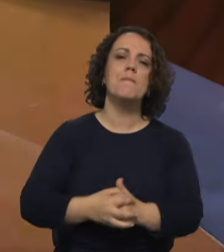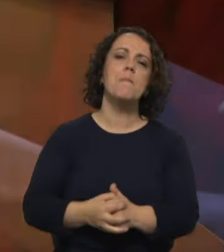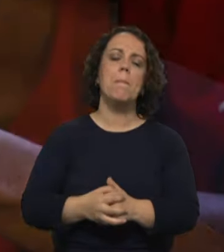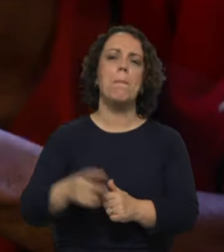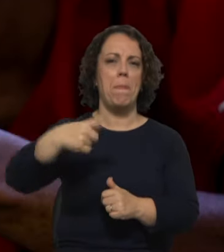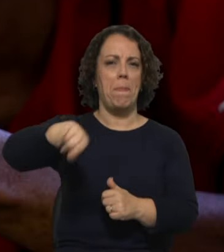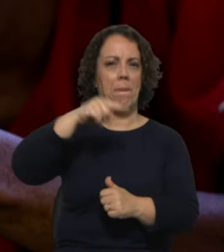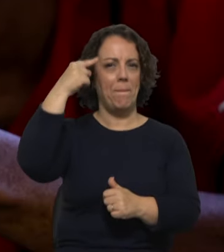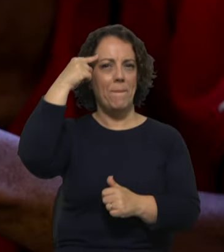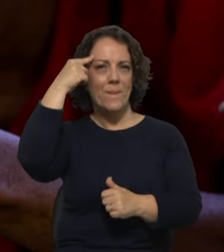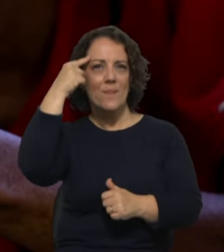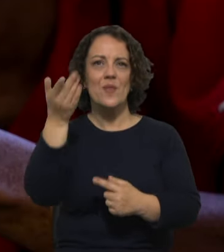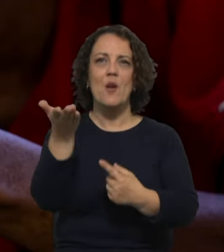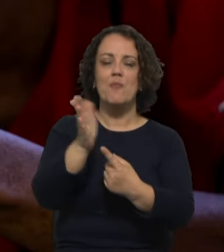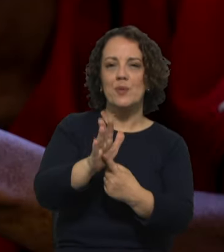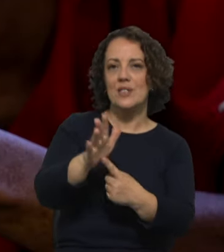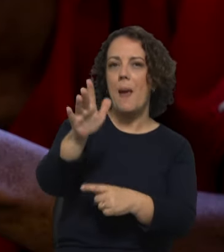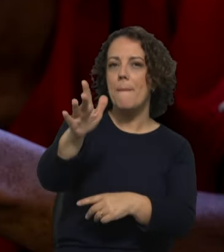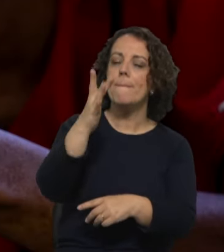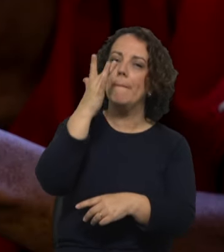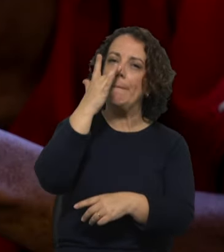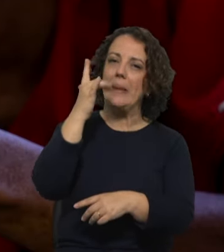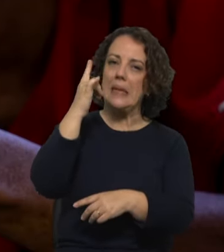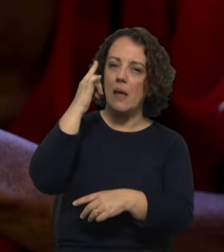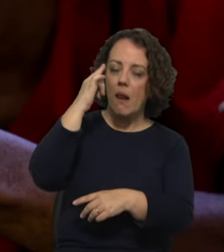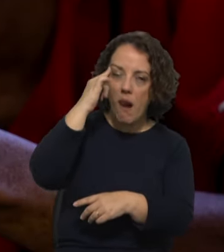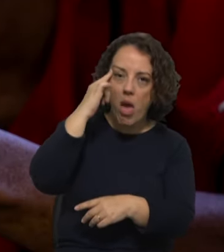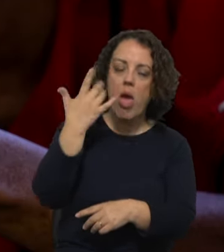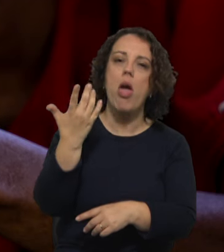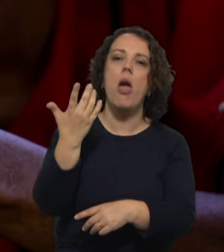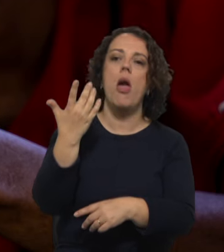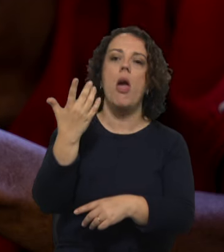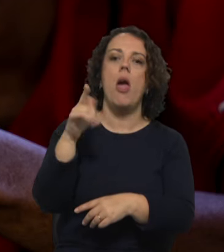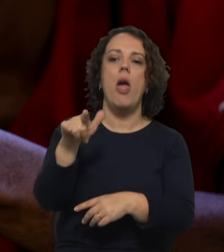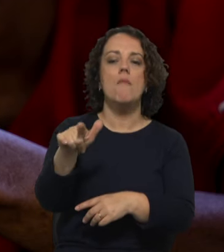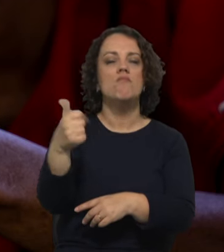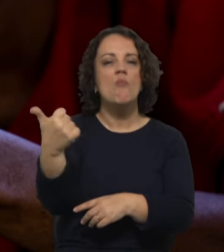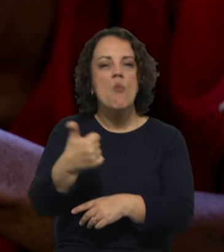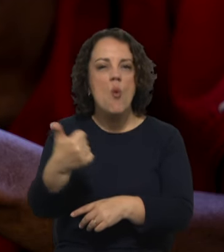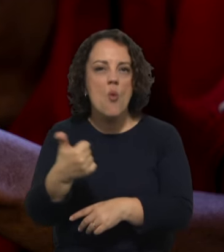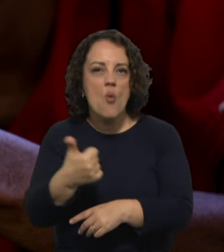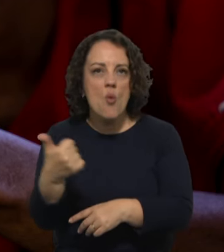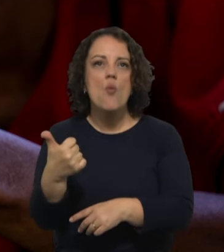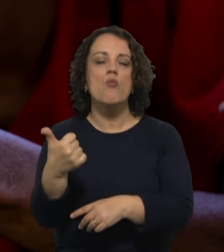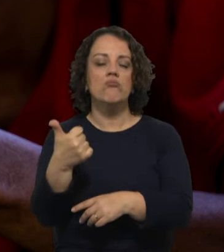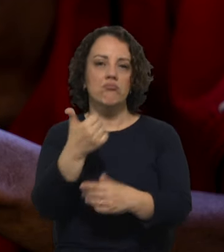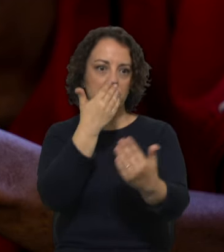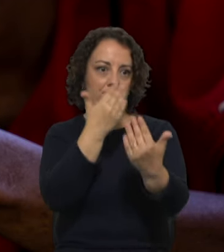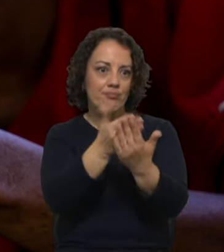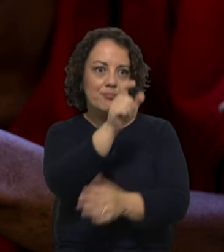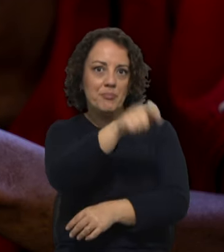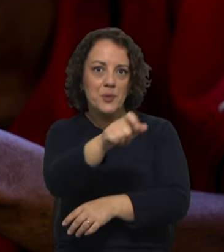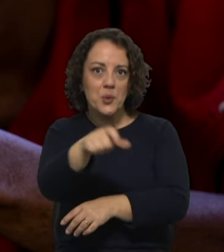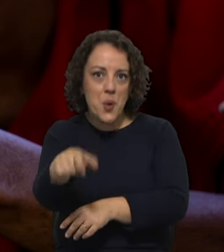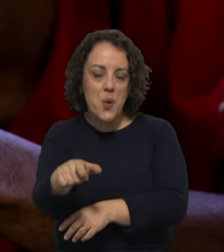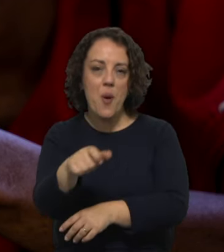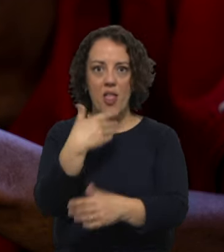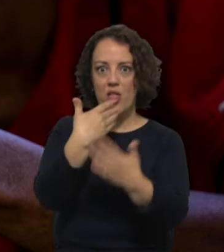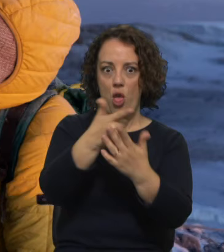episódios por exemplo da Guiné conacri onde a generosidade eh e o contacto direto com as pessoas também vos